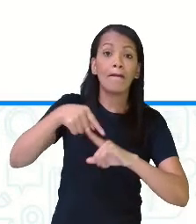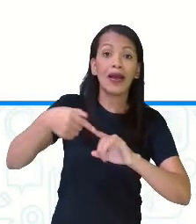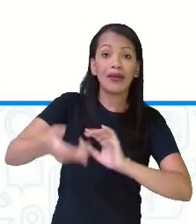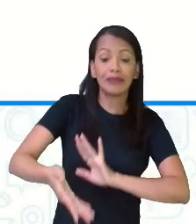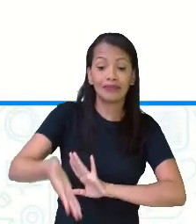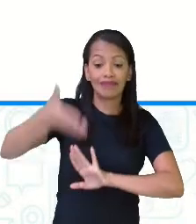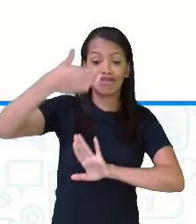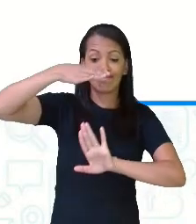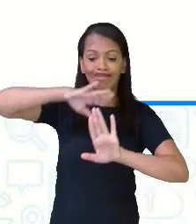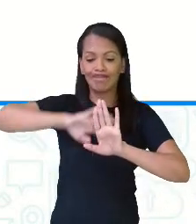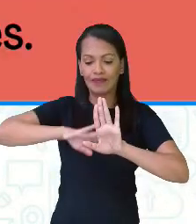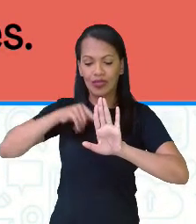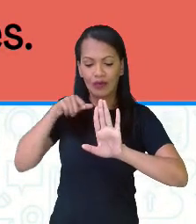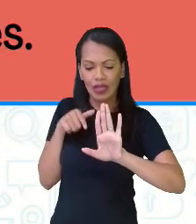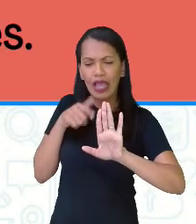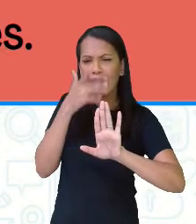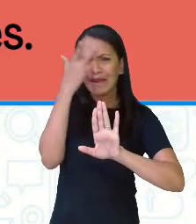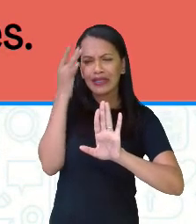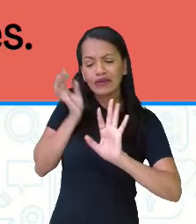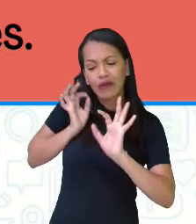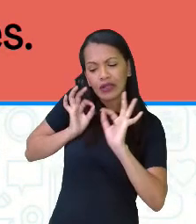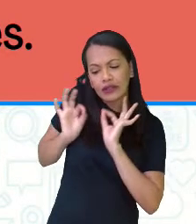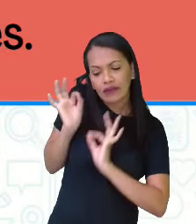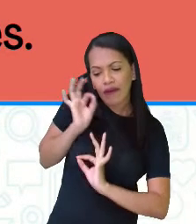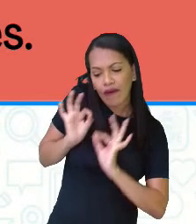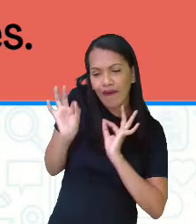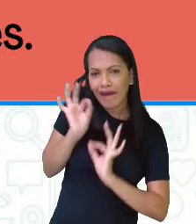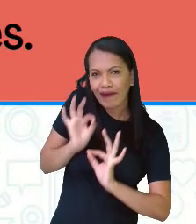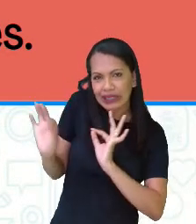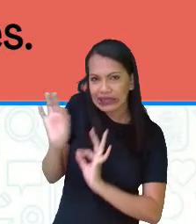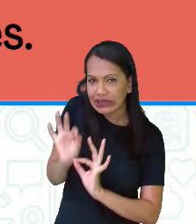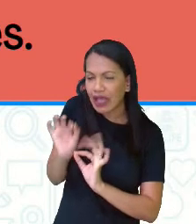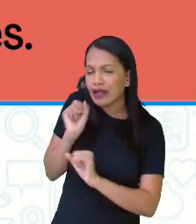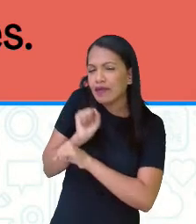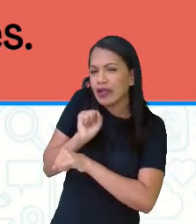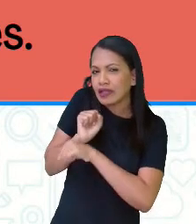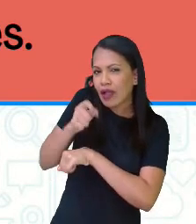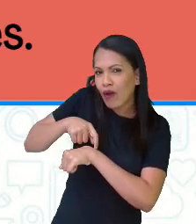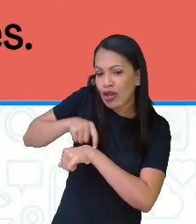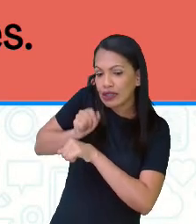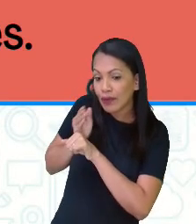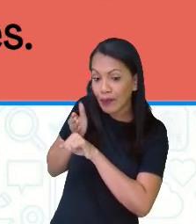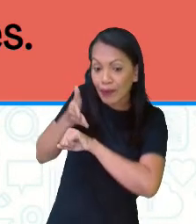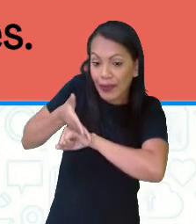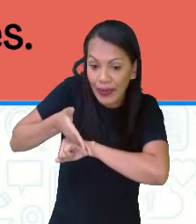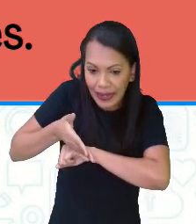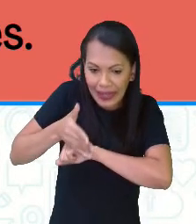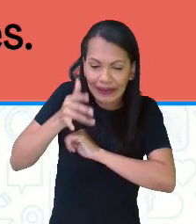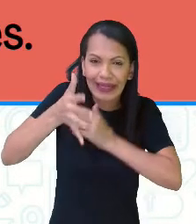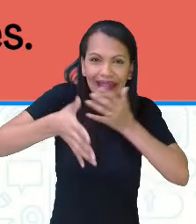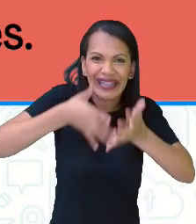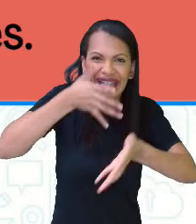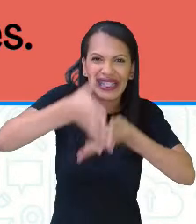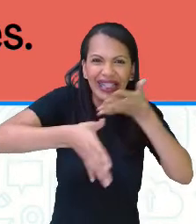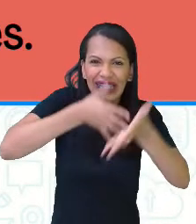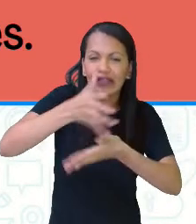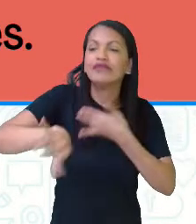a hora de entrar na cena, tá certo? E também tem a parte do pavimento, essa parte aqui, que é